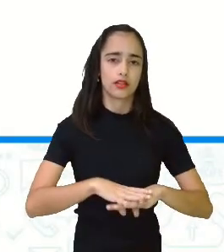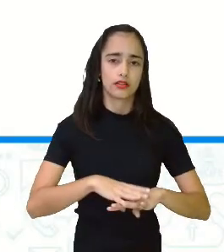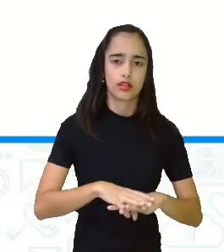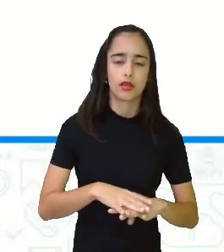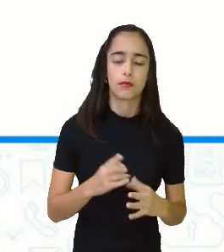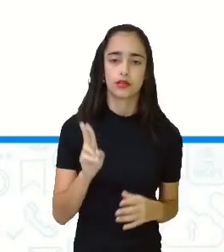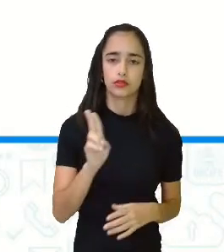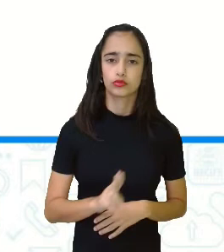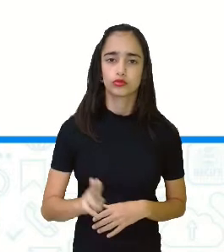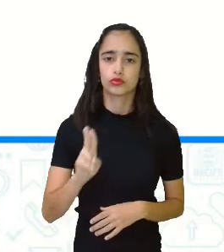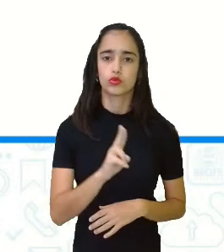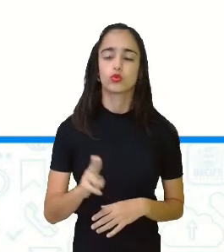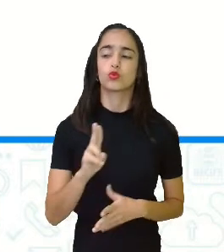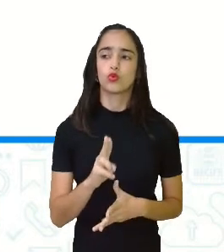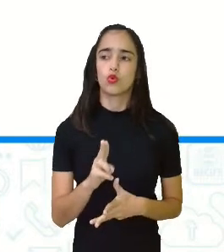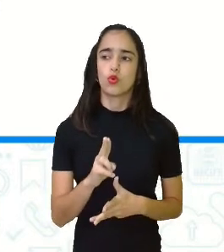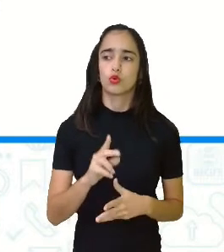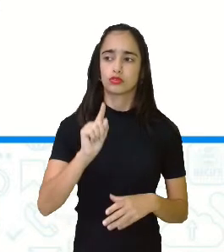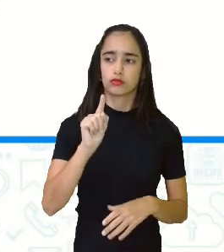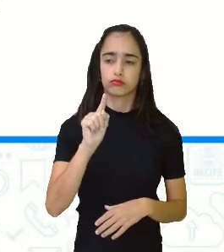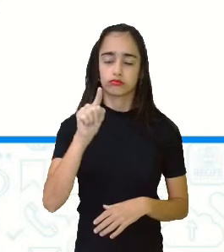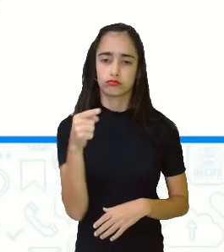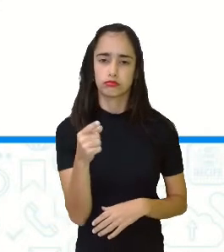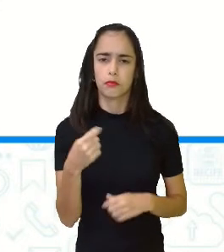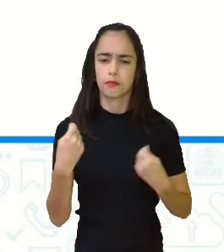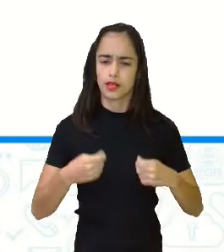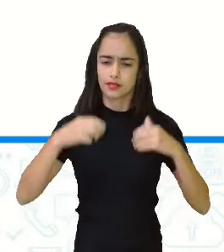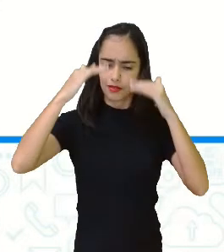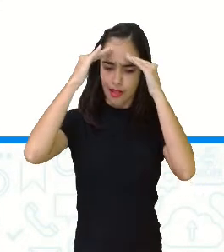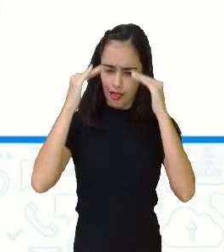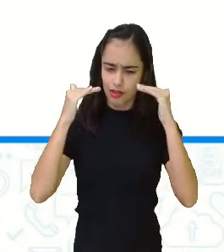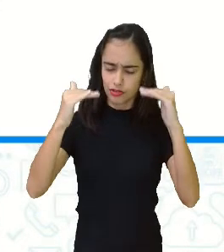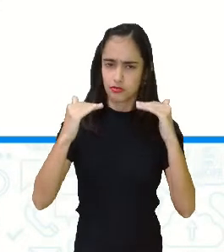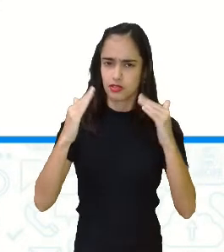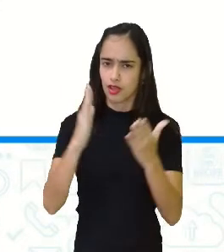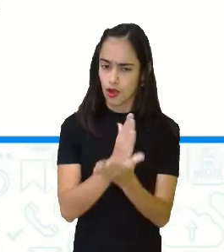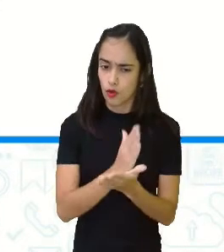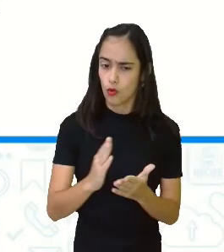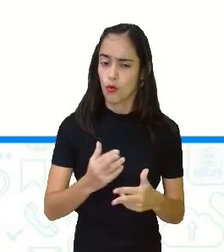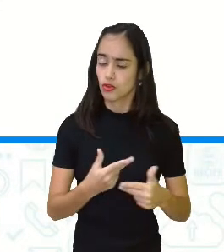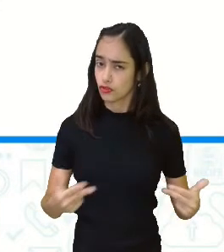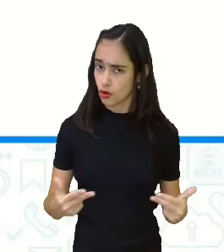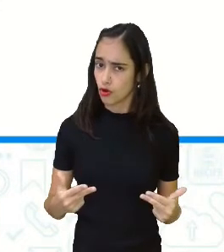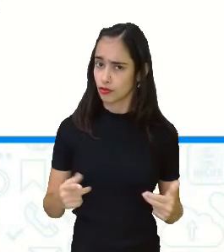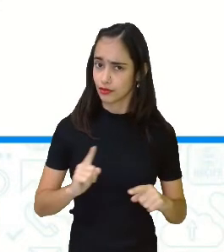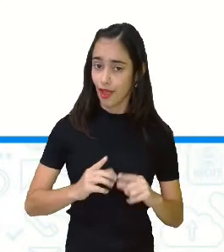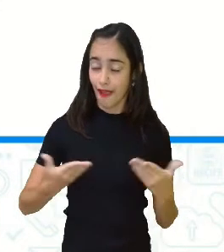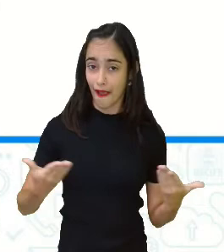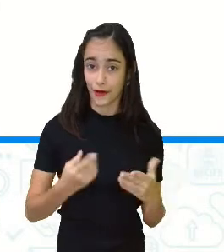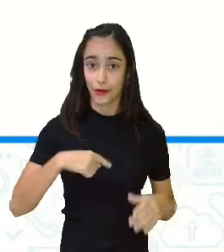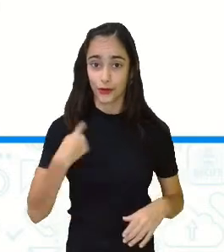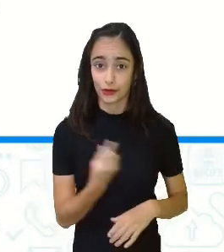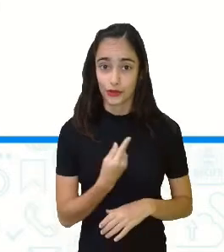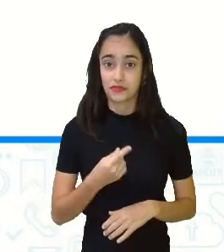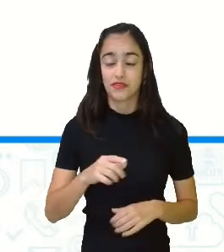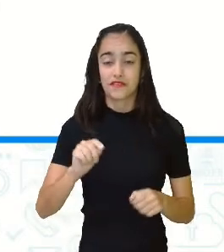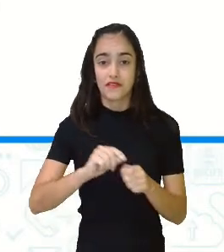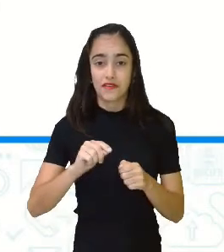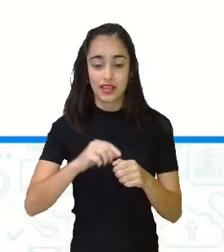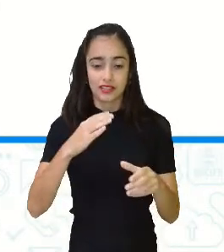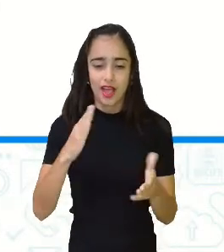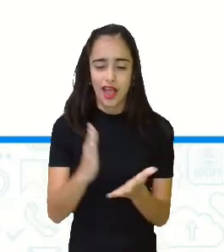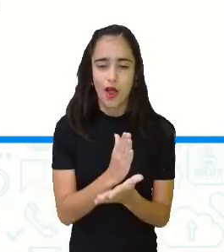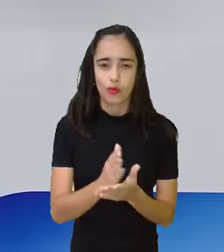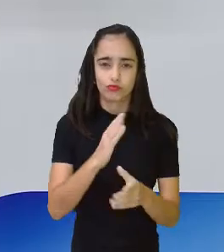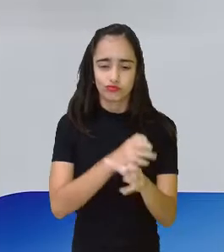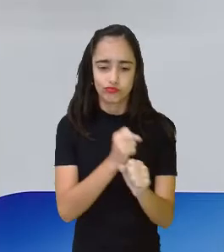deverão ser respeitadas algumas condições. Agora a gente vai partir para as operações matemáticas, e especificamente para